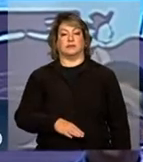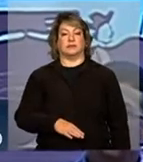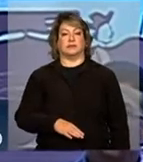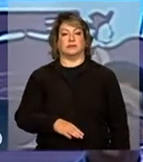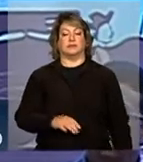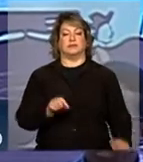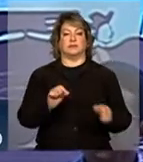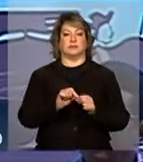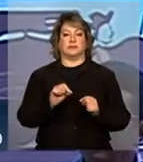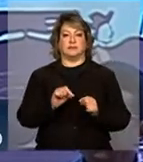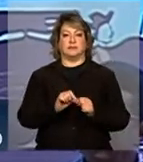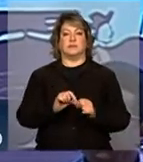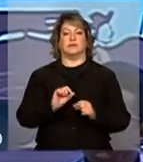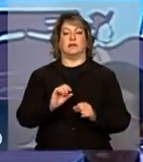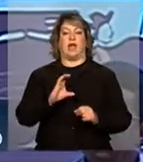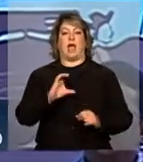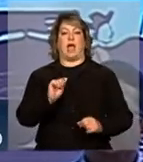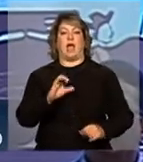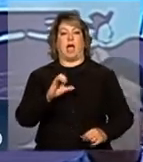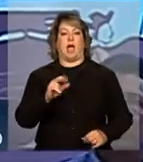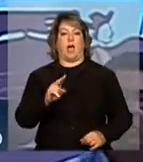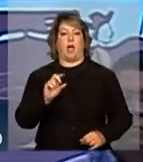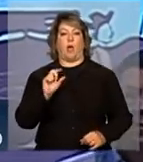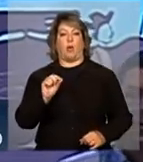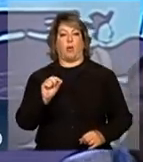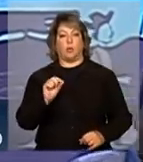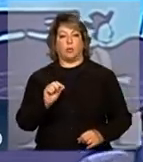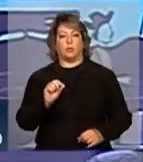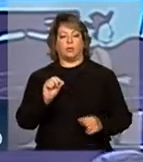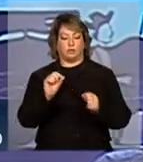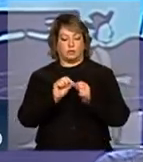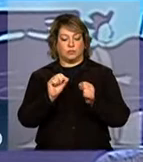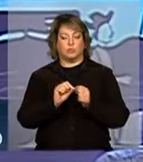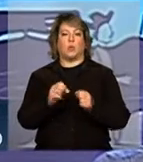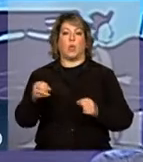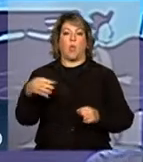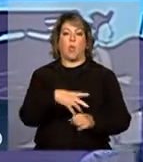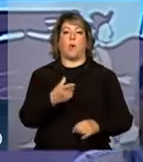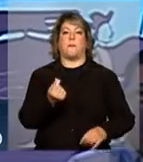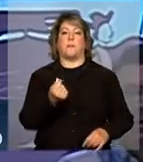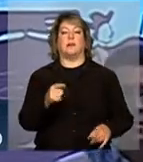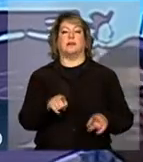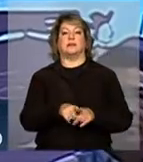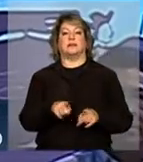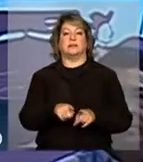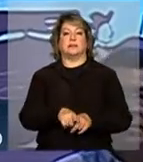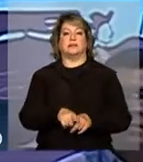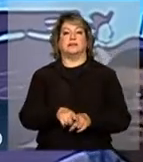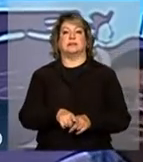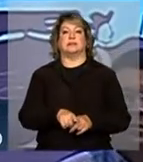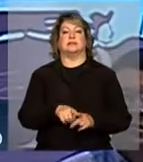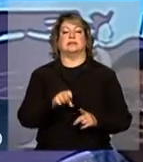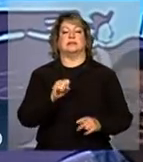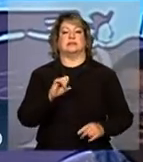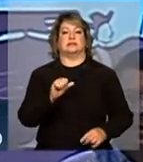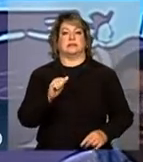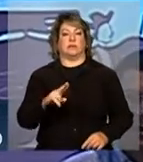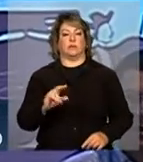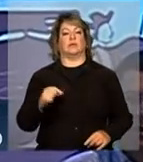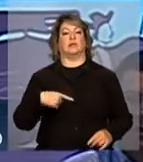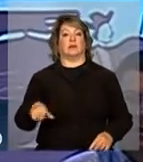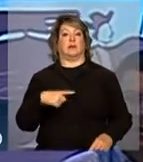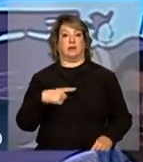reajustamos o preço mínimo do cacau e do sisal. Do cacau, a arroba foi